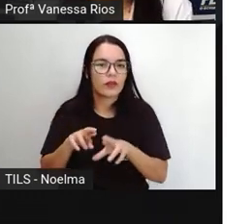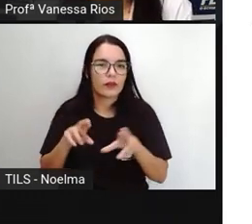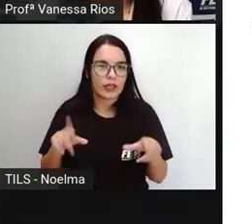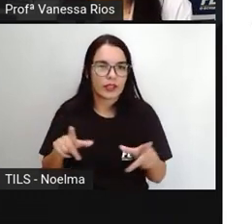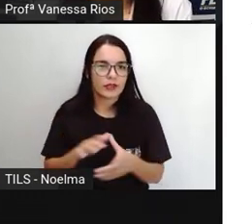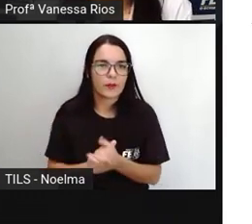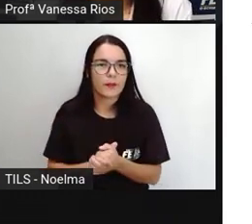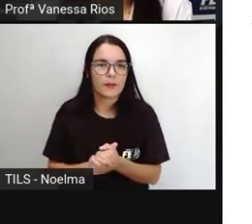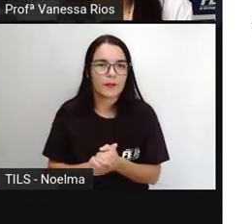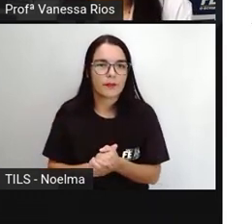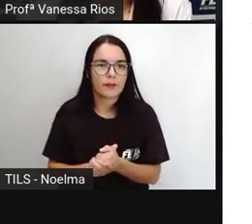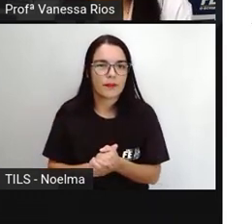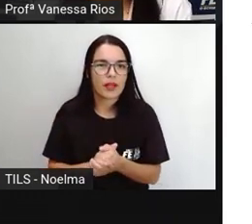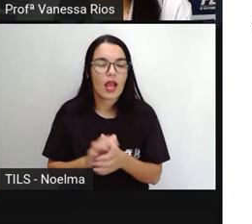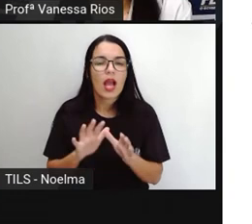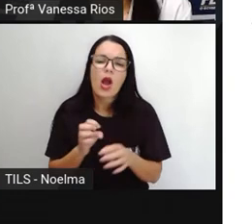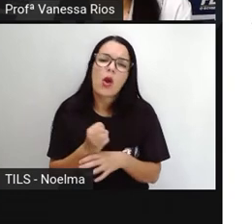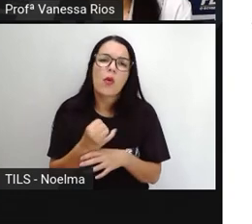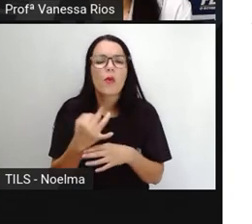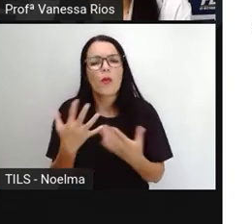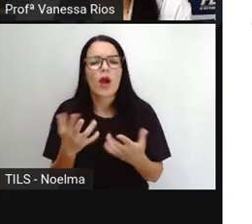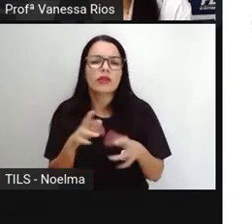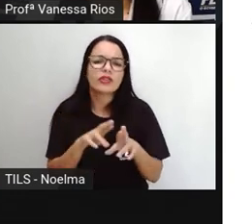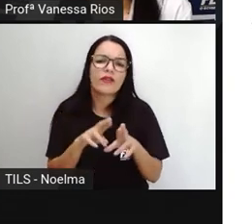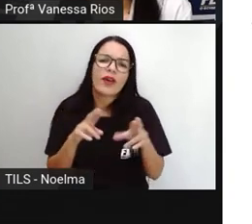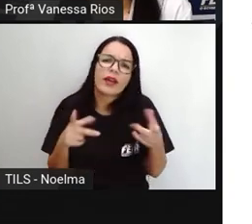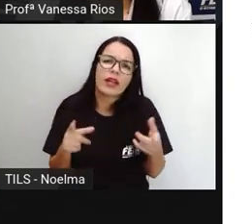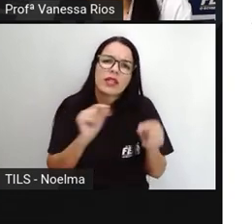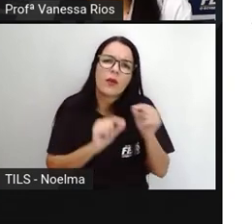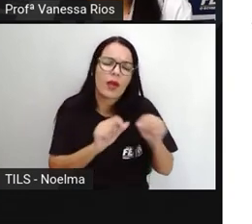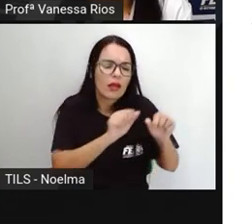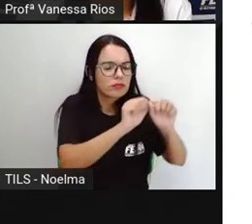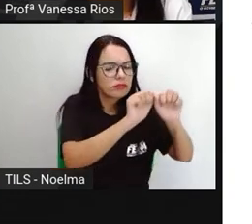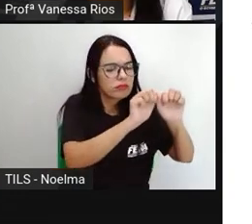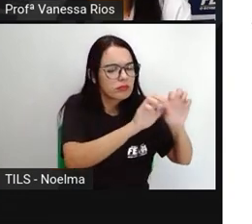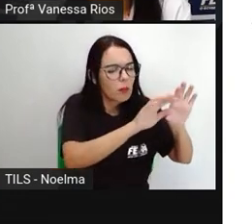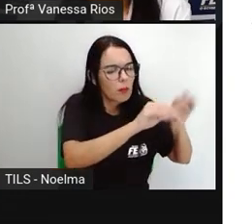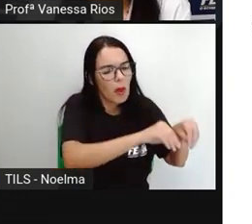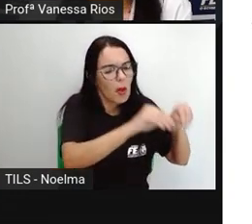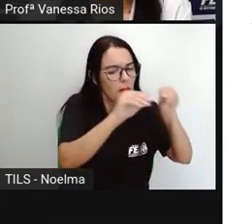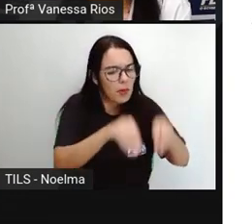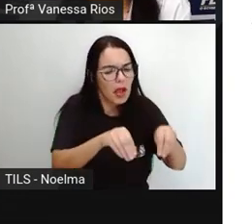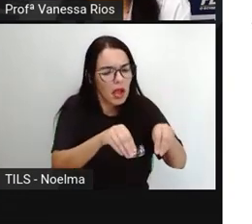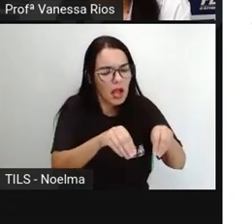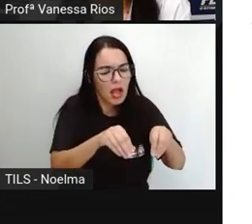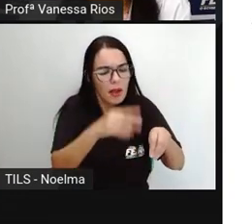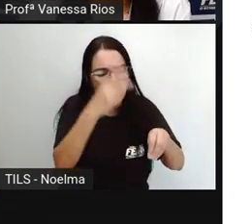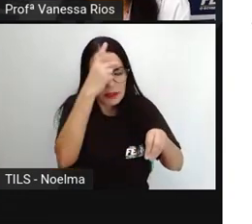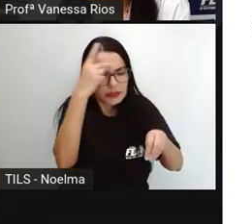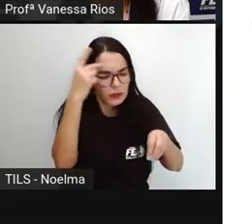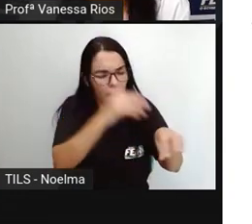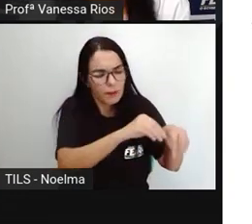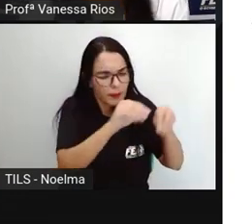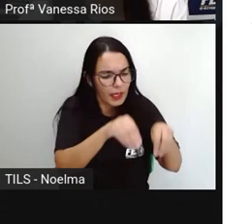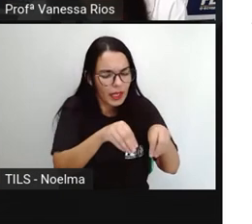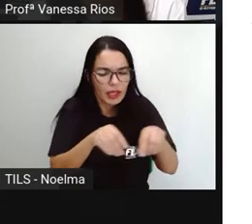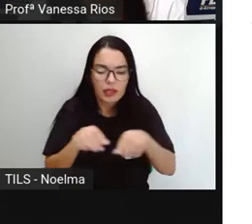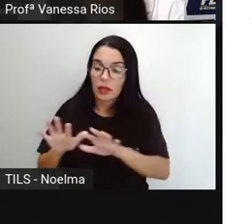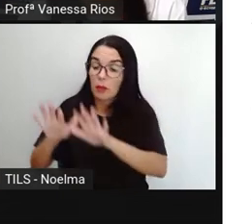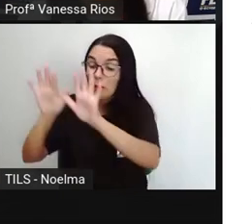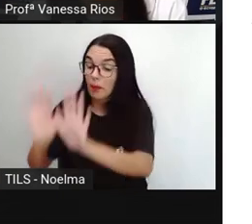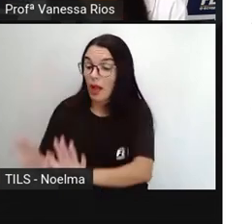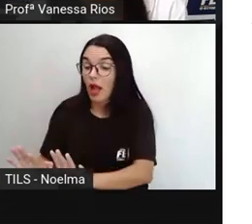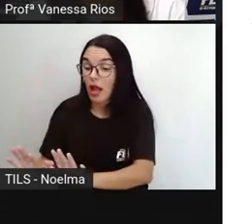sedentário. Qual a diferença entre nômades e sedentários? Conseguem aí elaborar, pensar numa